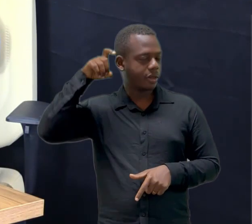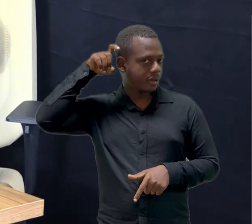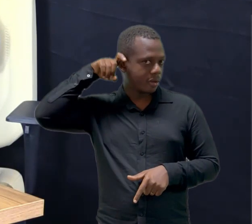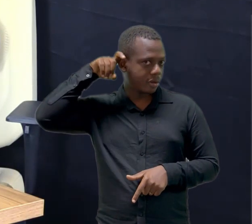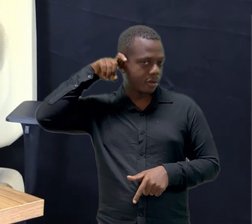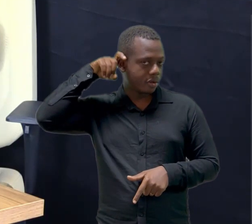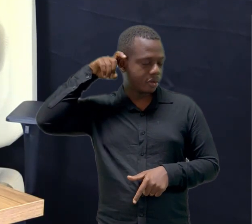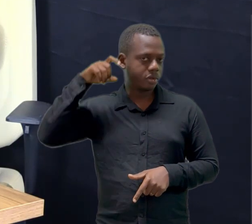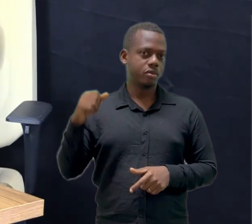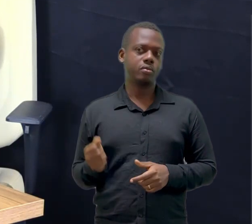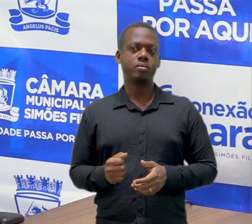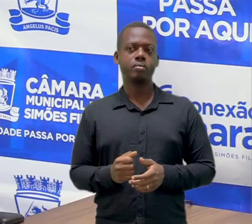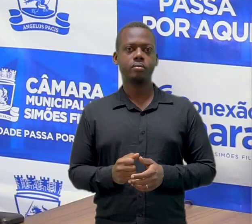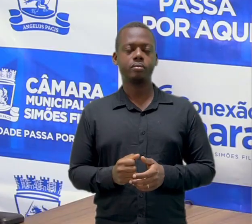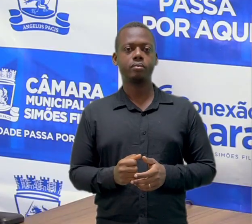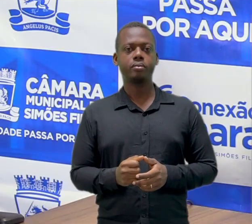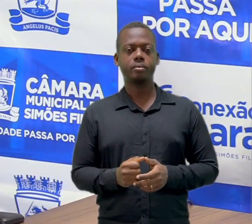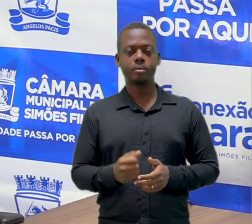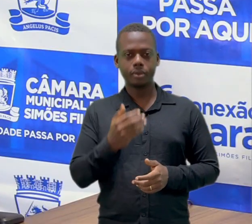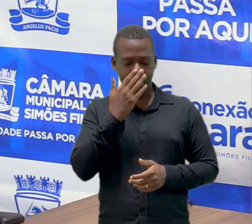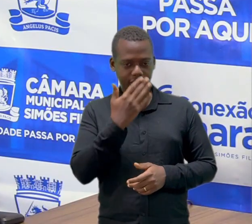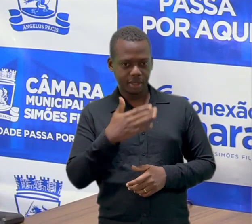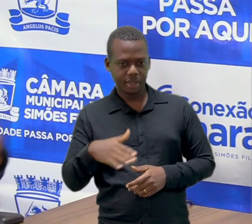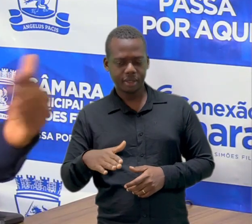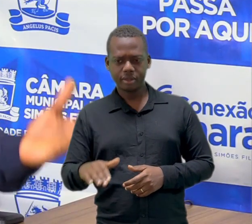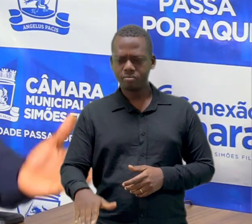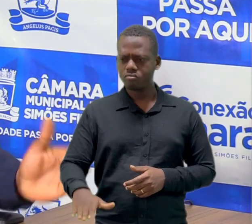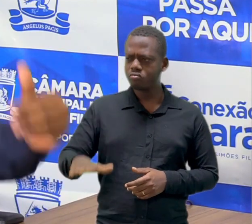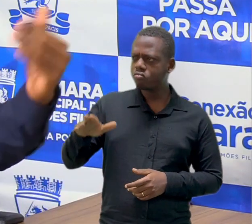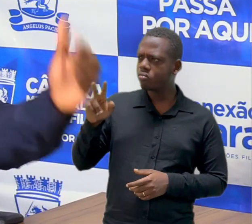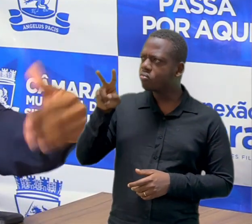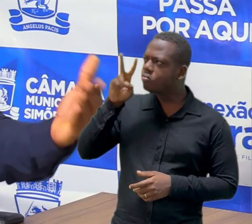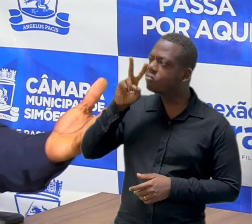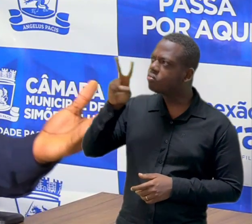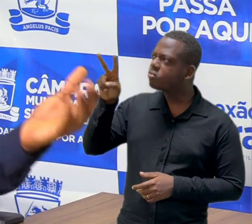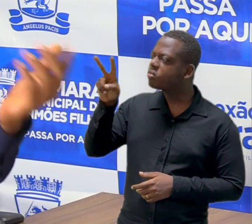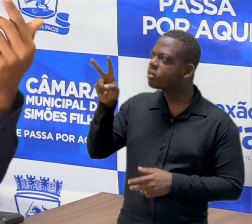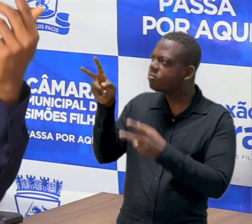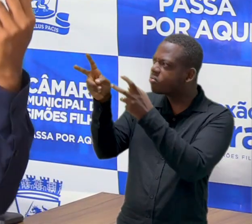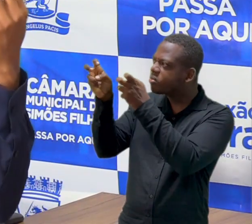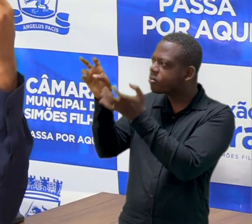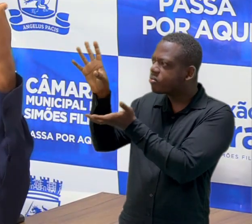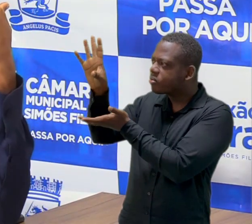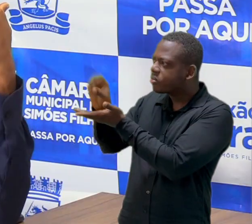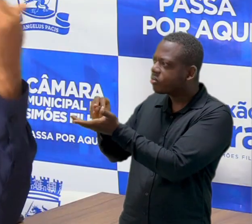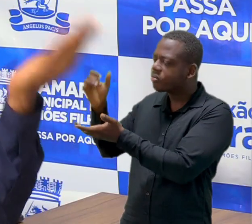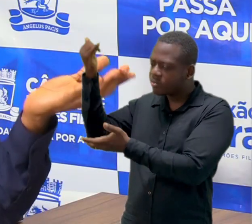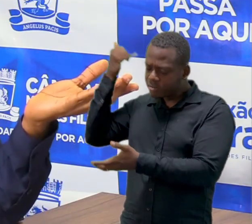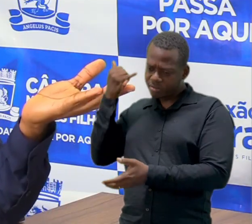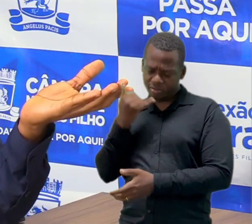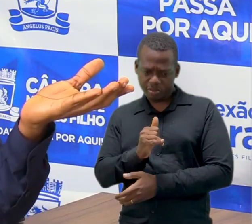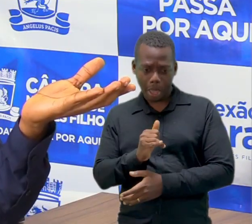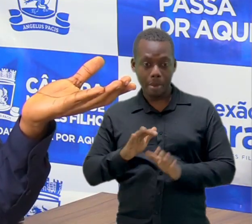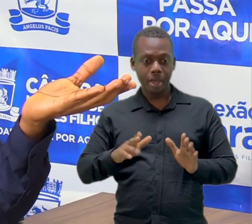aparelho auditivo. Né? A criança, ela vê os adultos, os pais falando, então ela vai repetir. O surdo, como ele não ouve, ele não tem